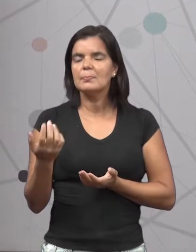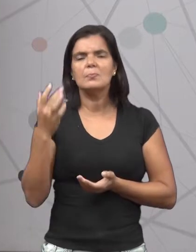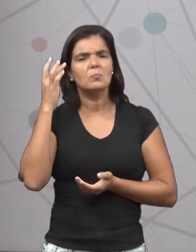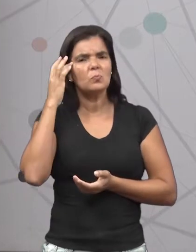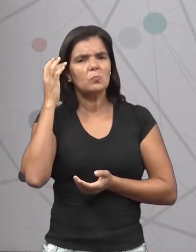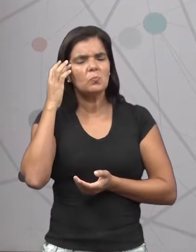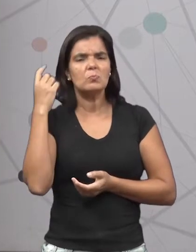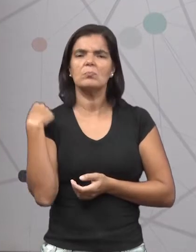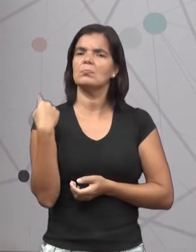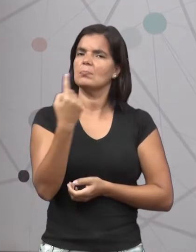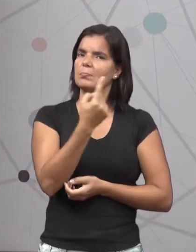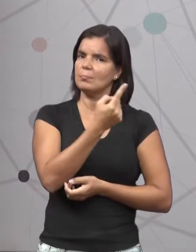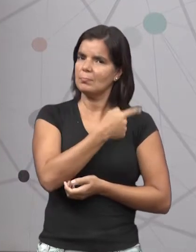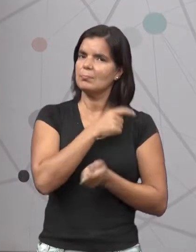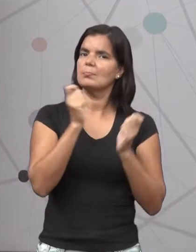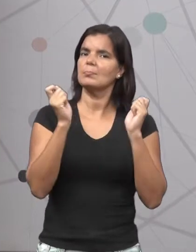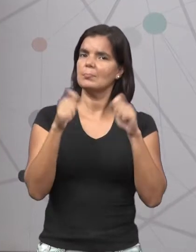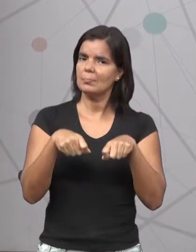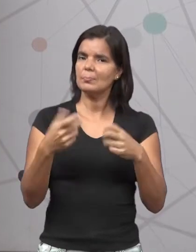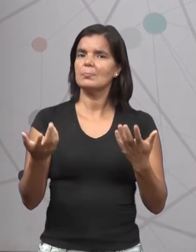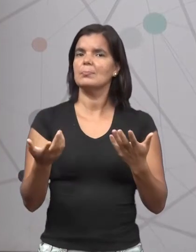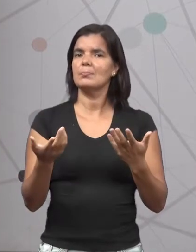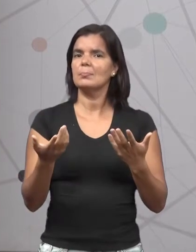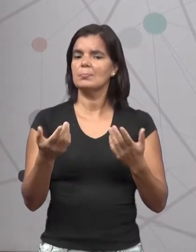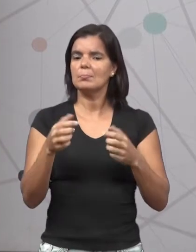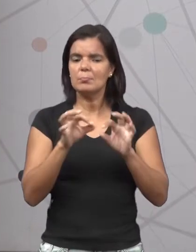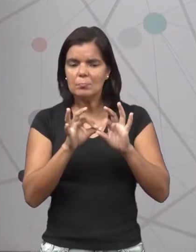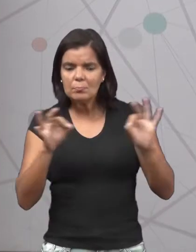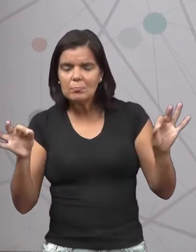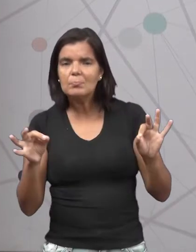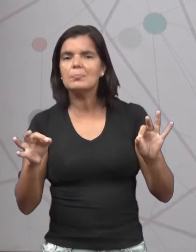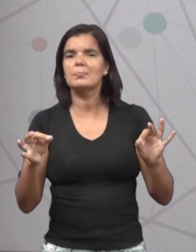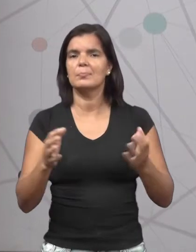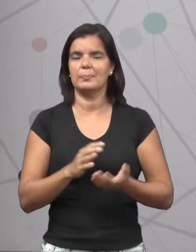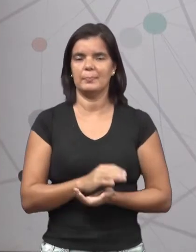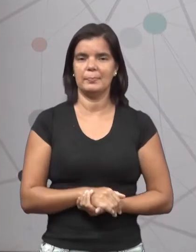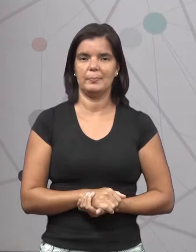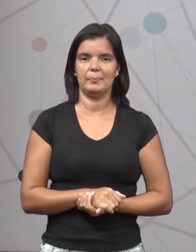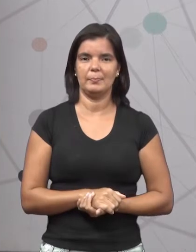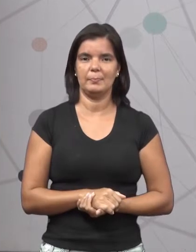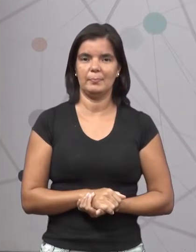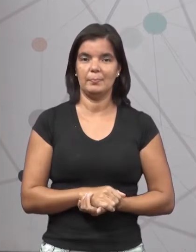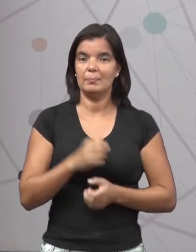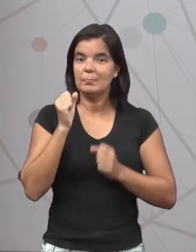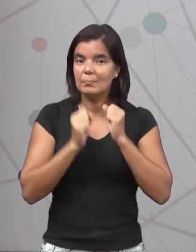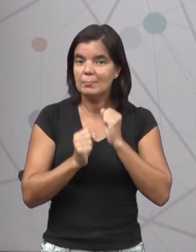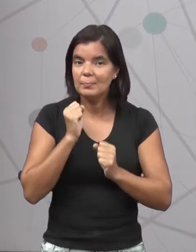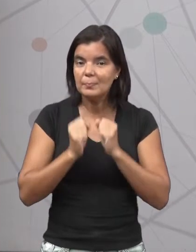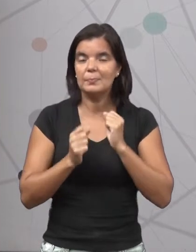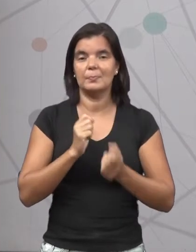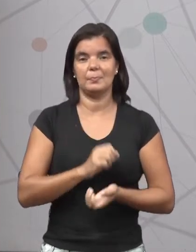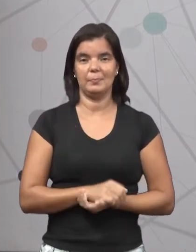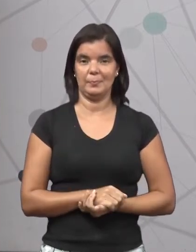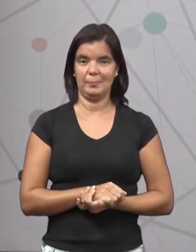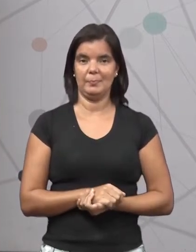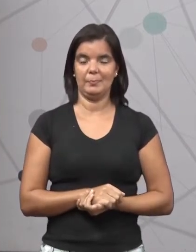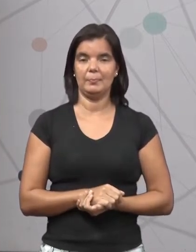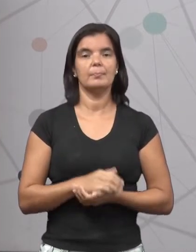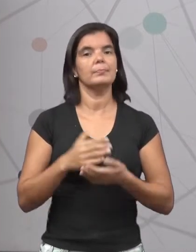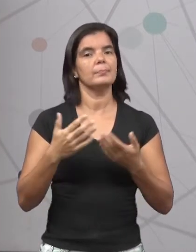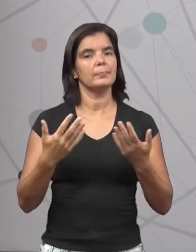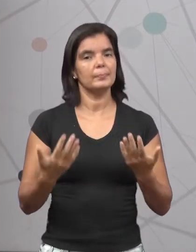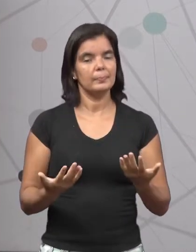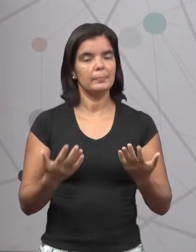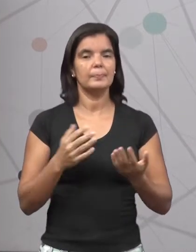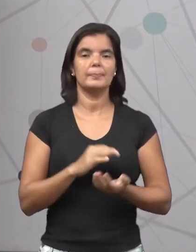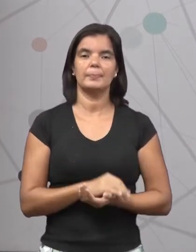você acha que nós deveríamos medir a nossa pista de corrida?